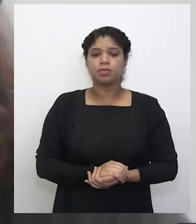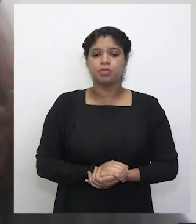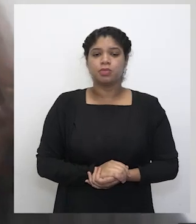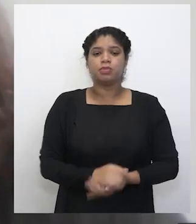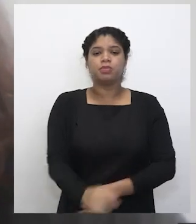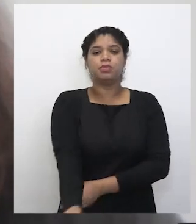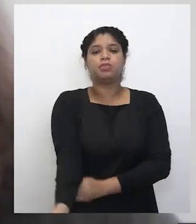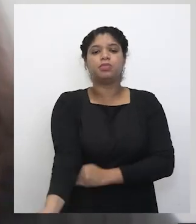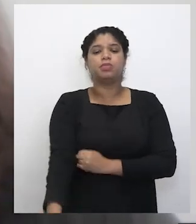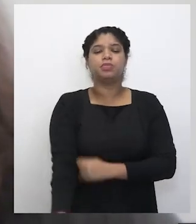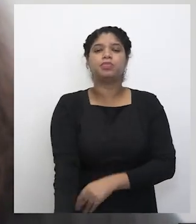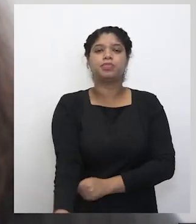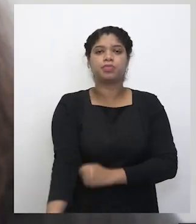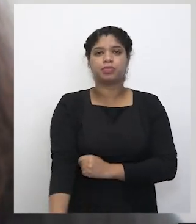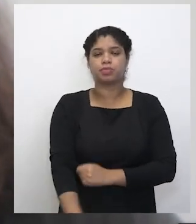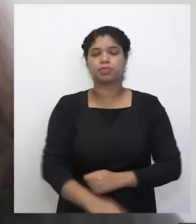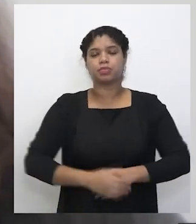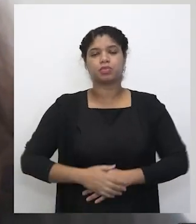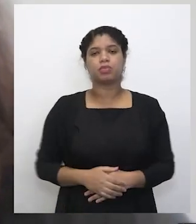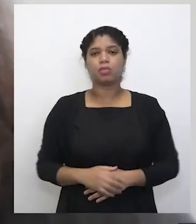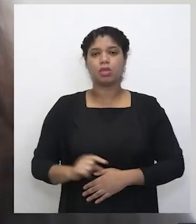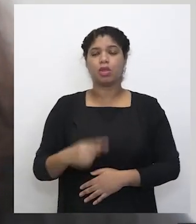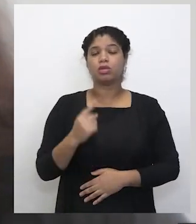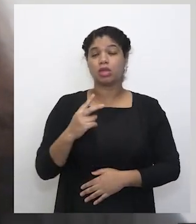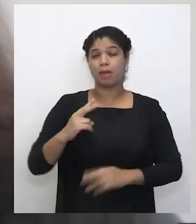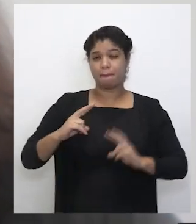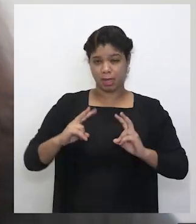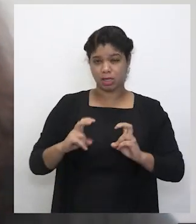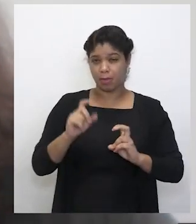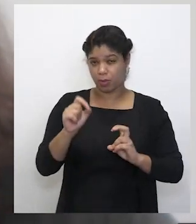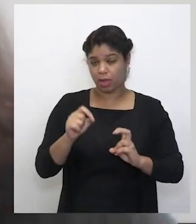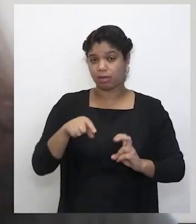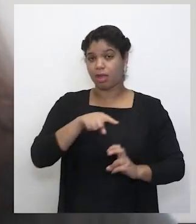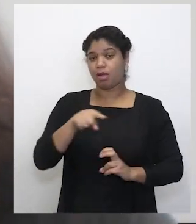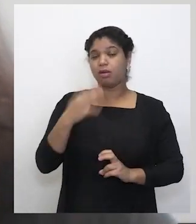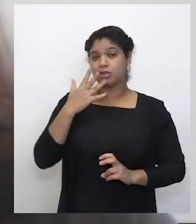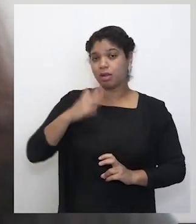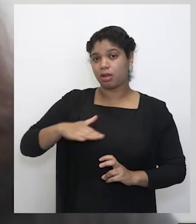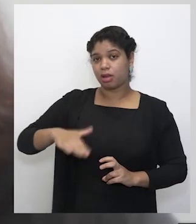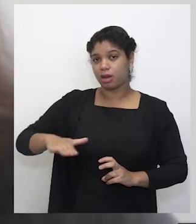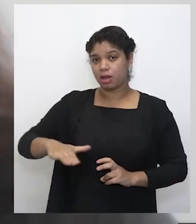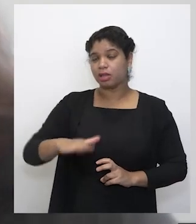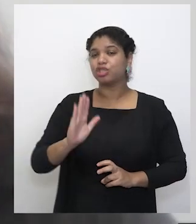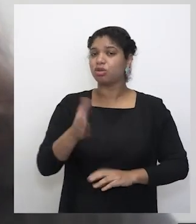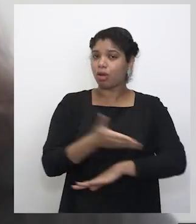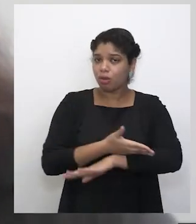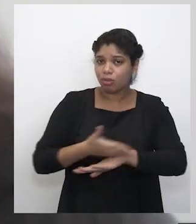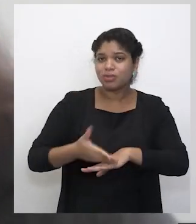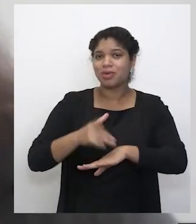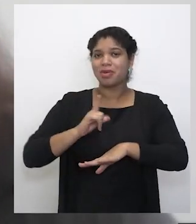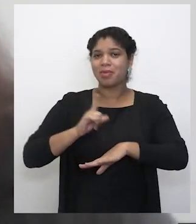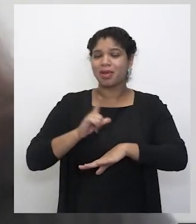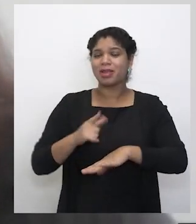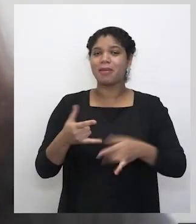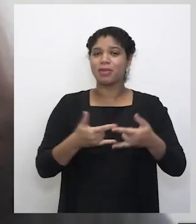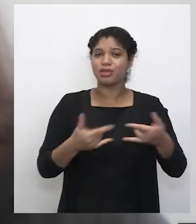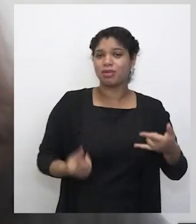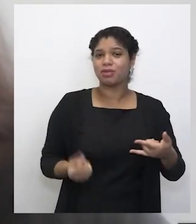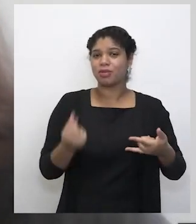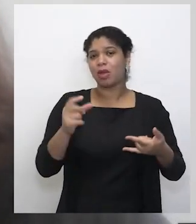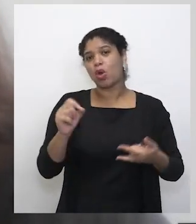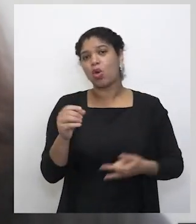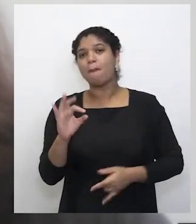A gente percebe que desde muito pequenos, né, algumas crianças elas manuseiam já esse dinheiro, né? Os pais, como eu